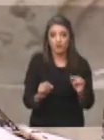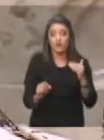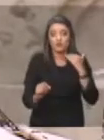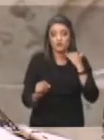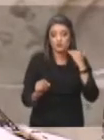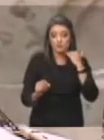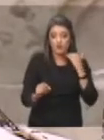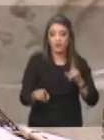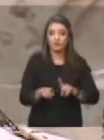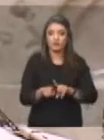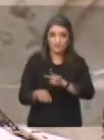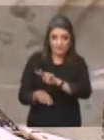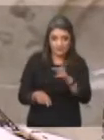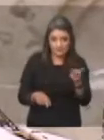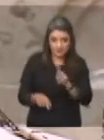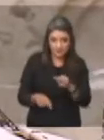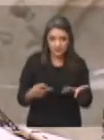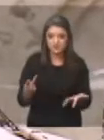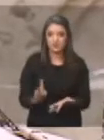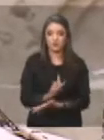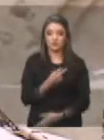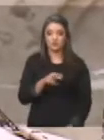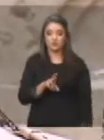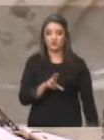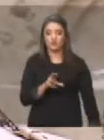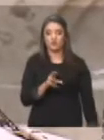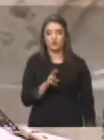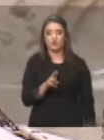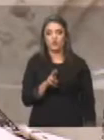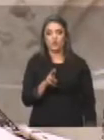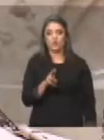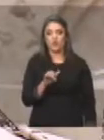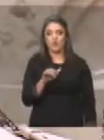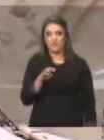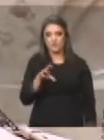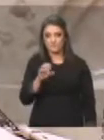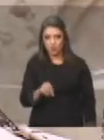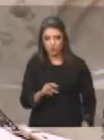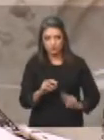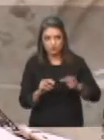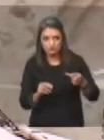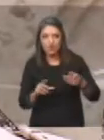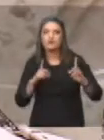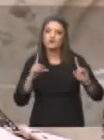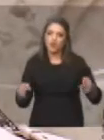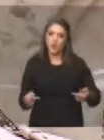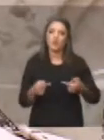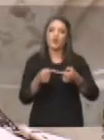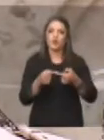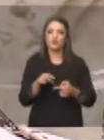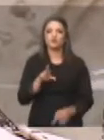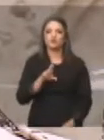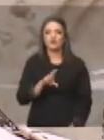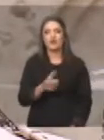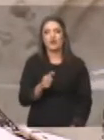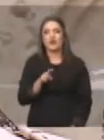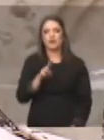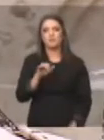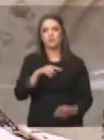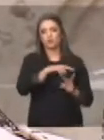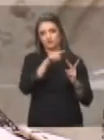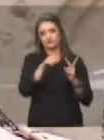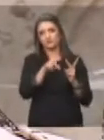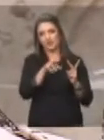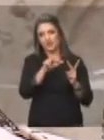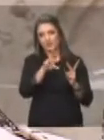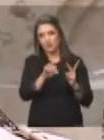as transferências realizadas por Raimundo para Mauro Sérgio se coadunam com a narrativa de que Raimundo era o responsável por